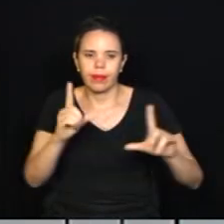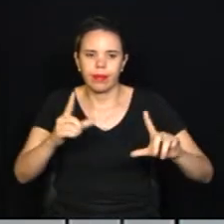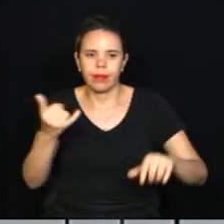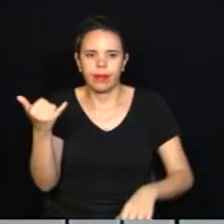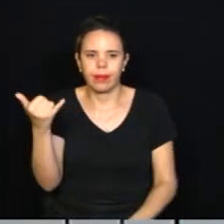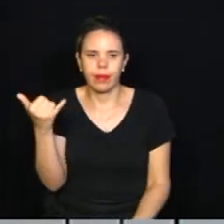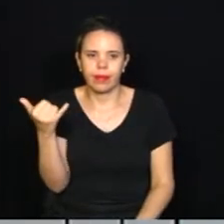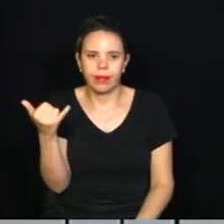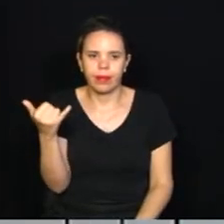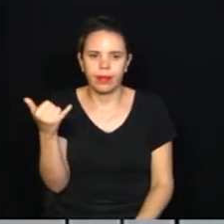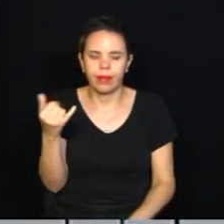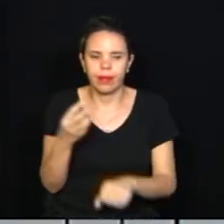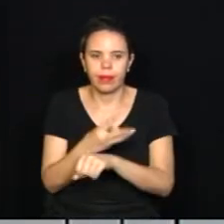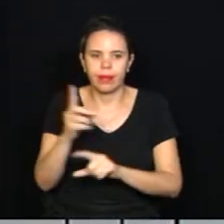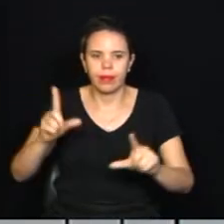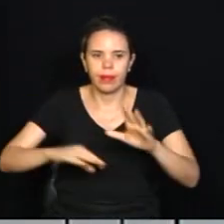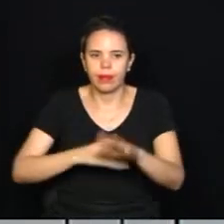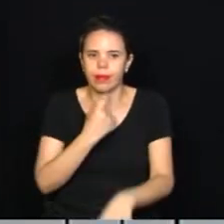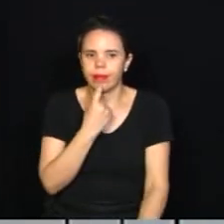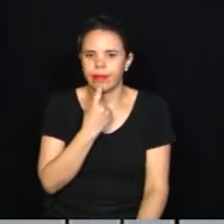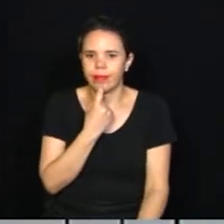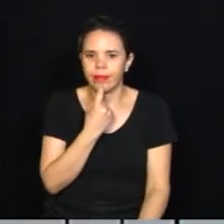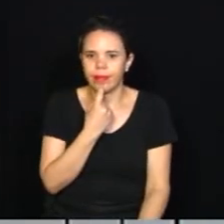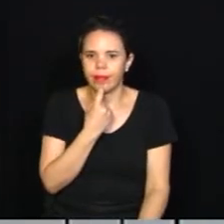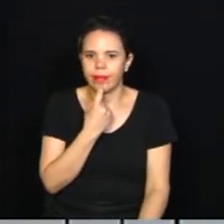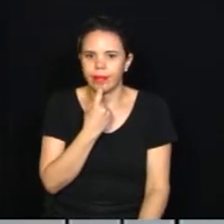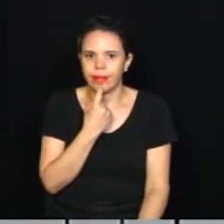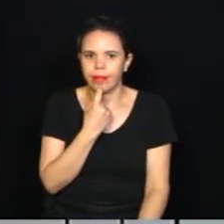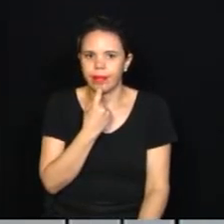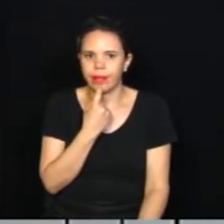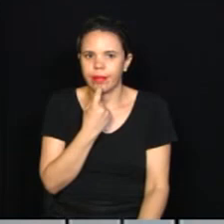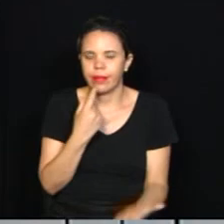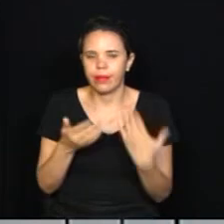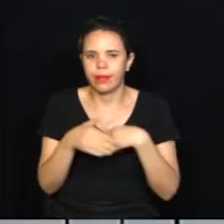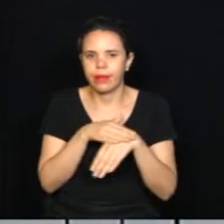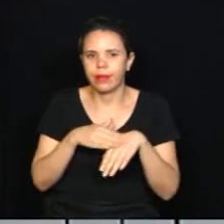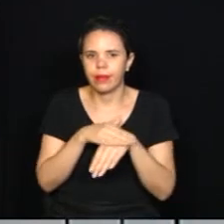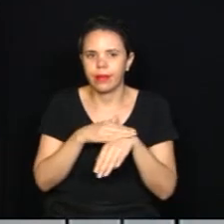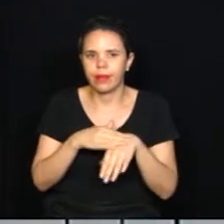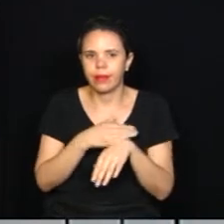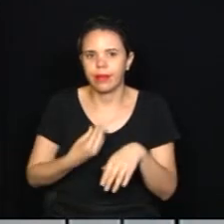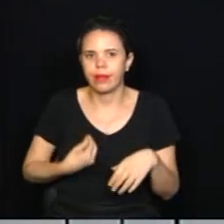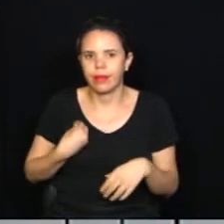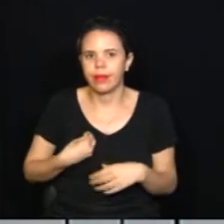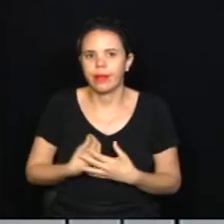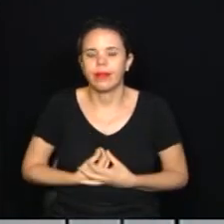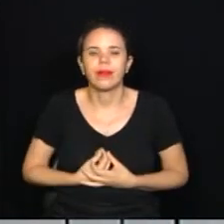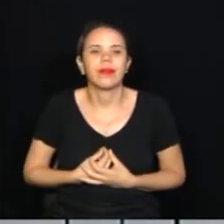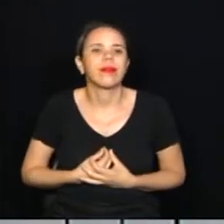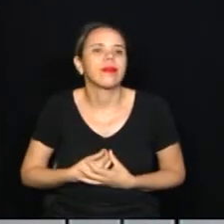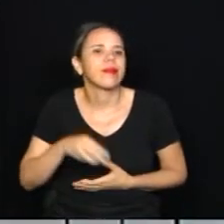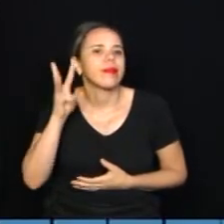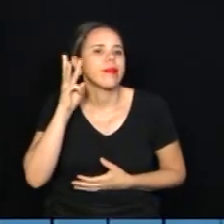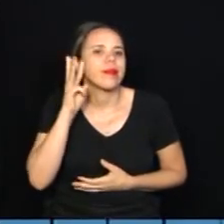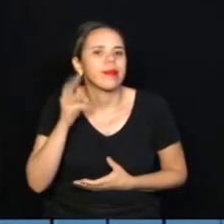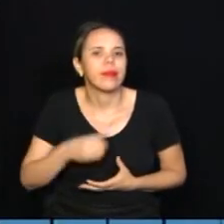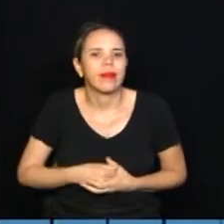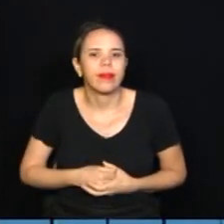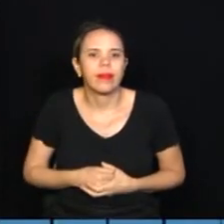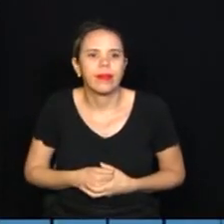seu celular o WhatsApp da TV Câmara Campinas. Você aperta e a gente conversa ao vivo nesta